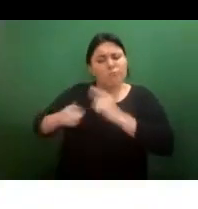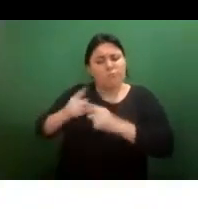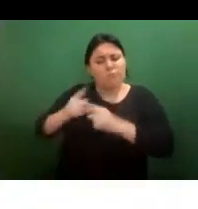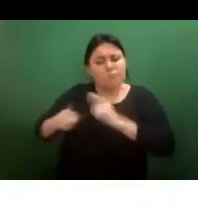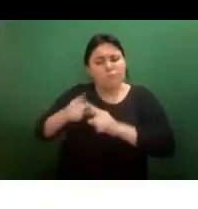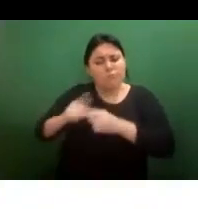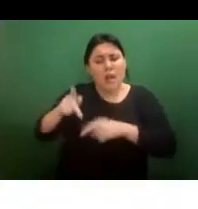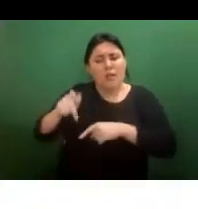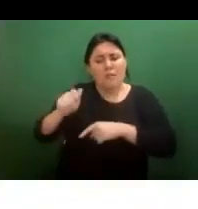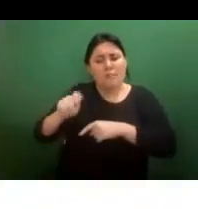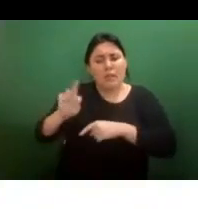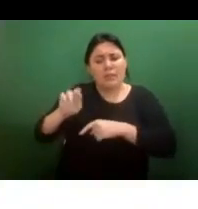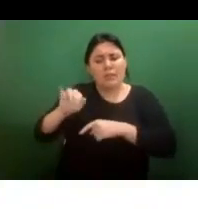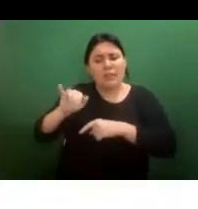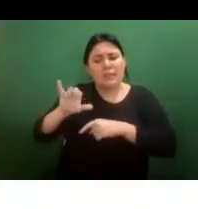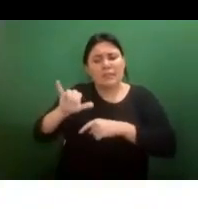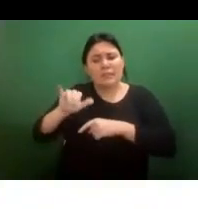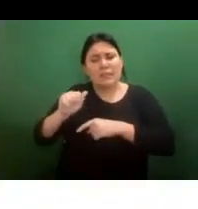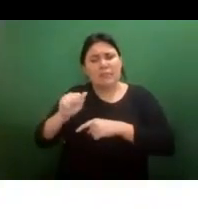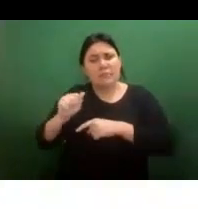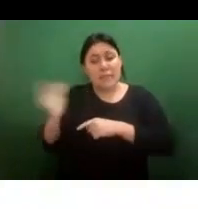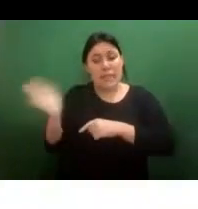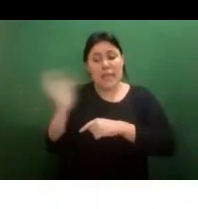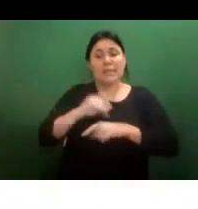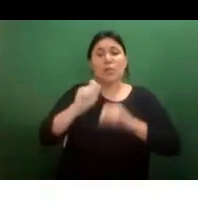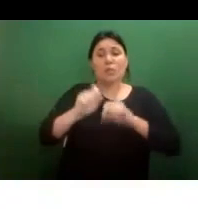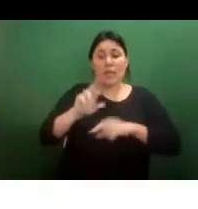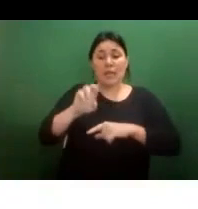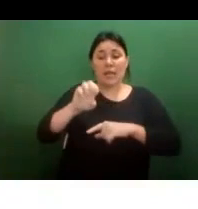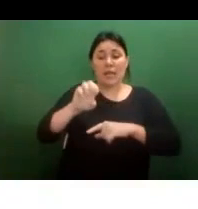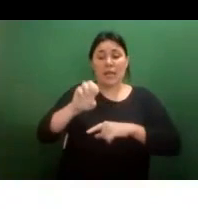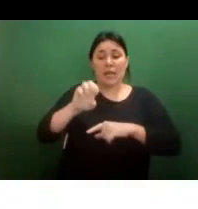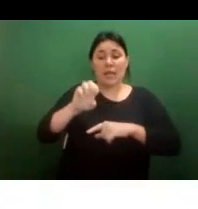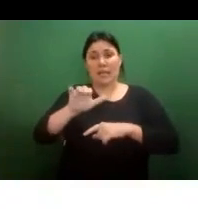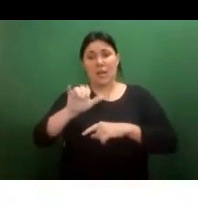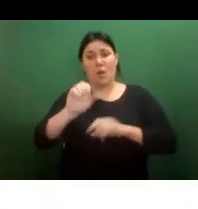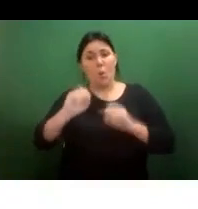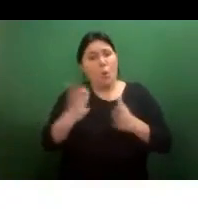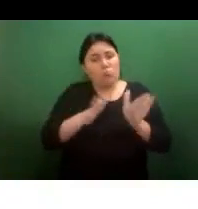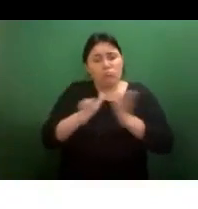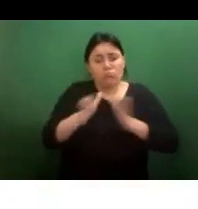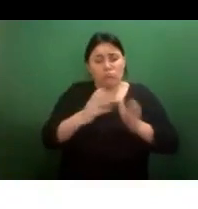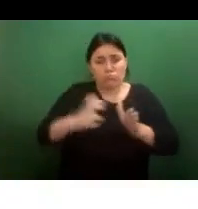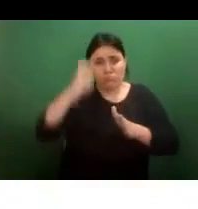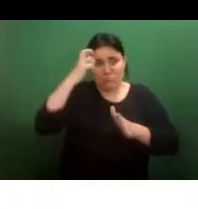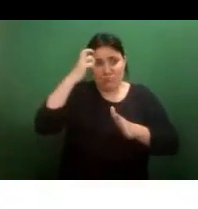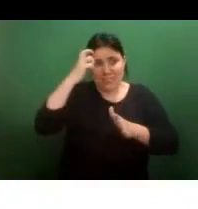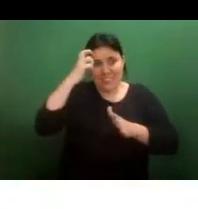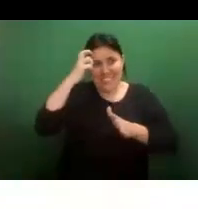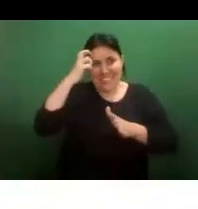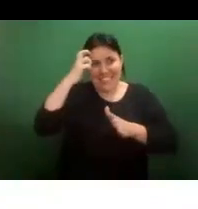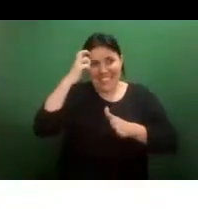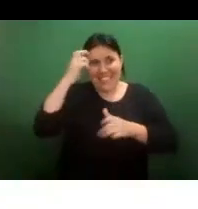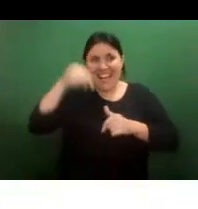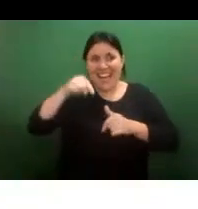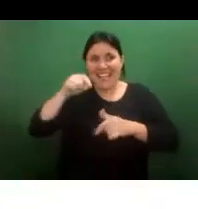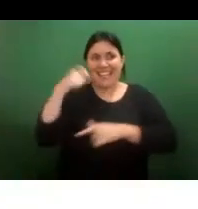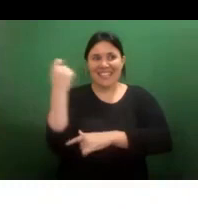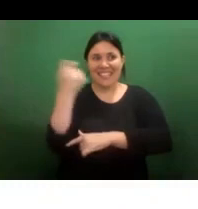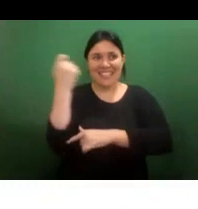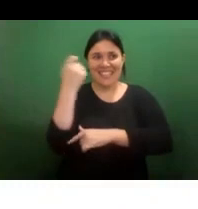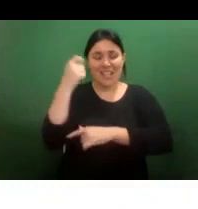para tentarmos trazer o ENAC para cá, ou para construir um seminário de acessibilidade cultural aqui da região sul, junto com a URGS